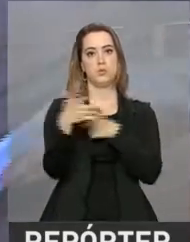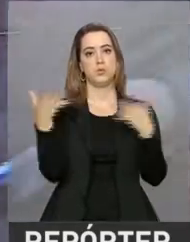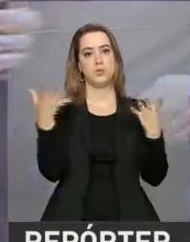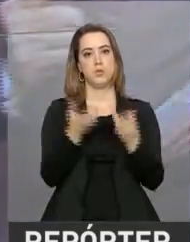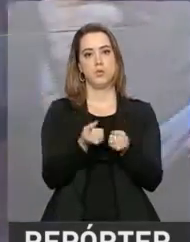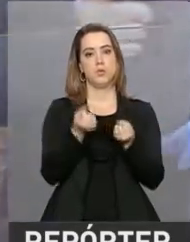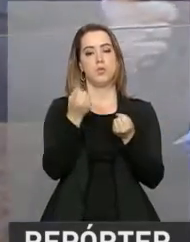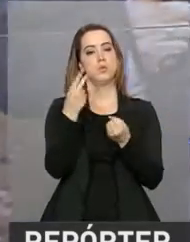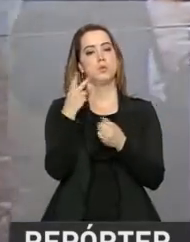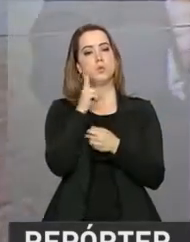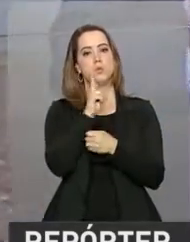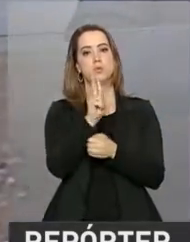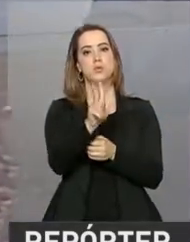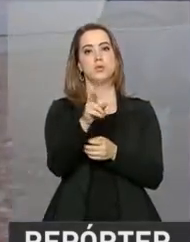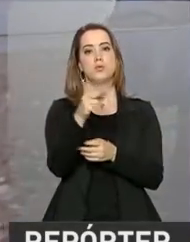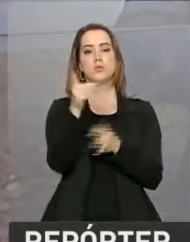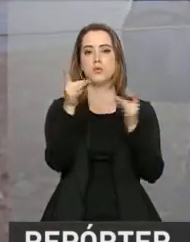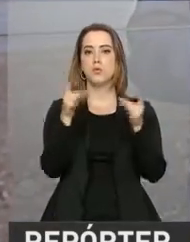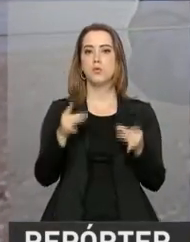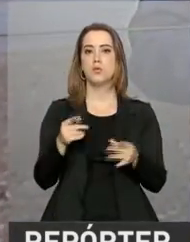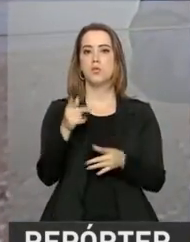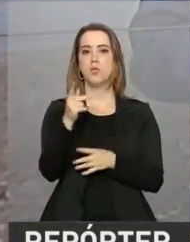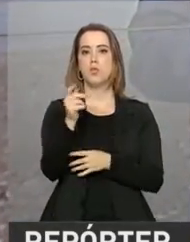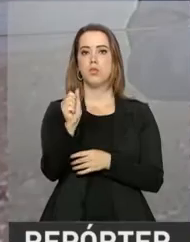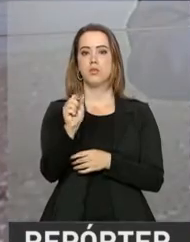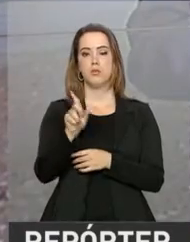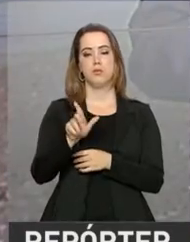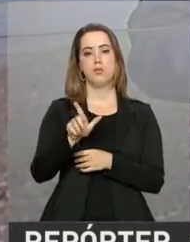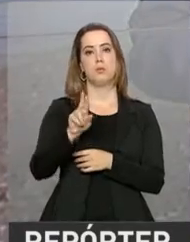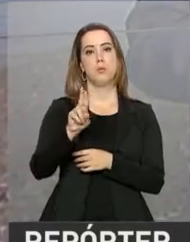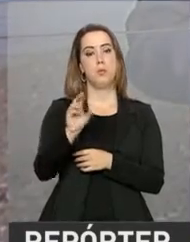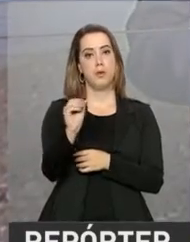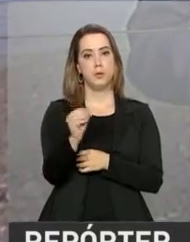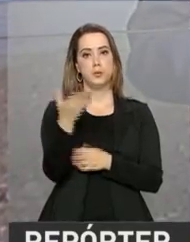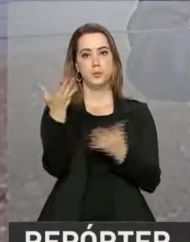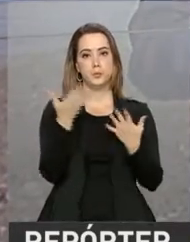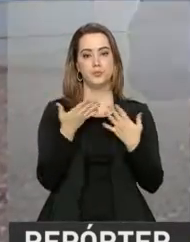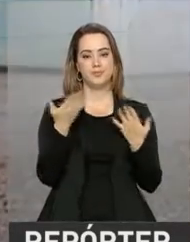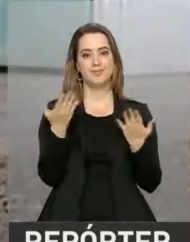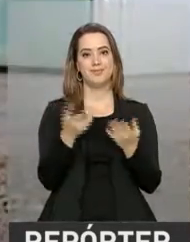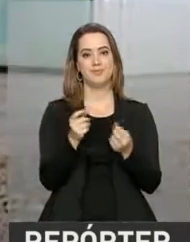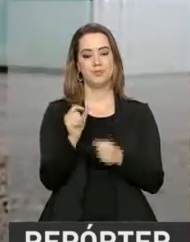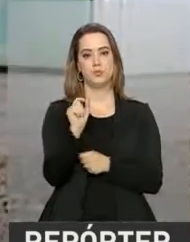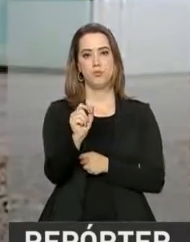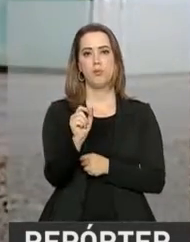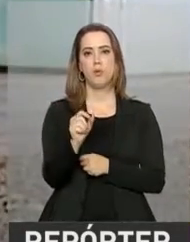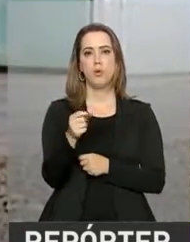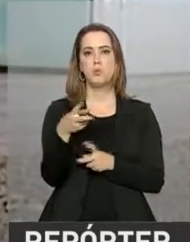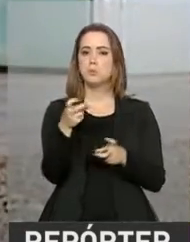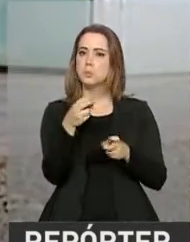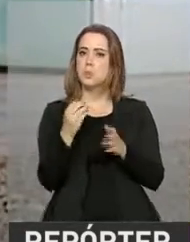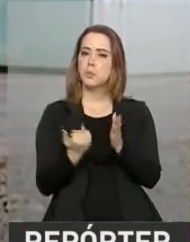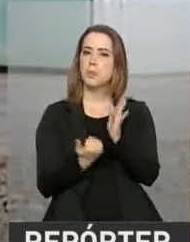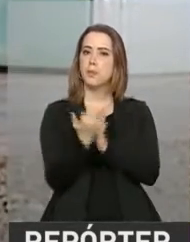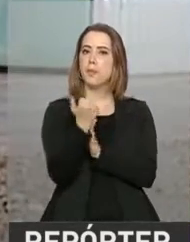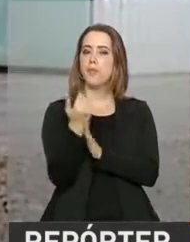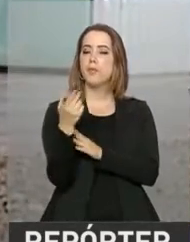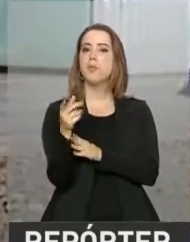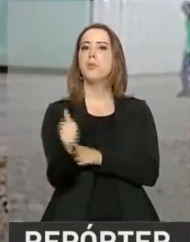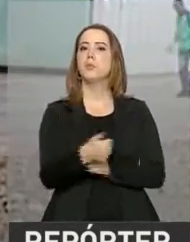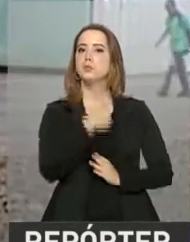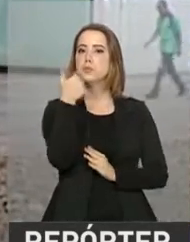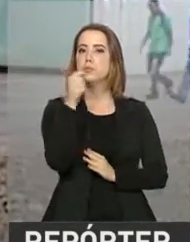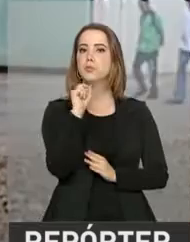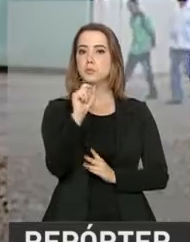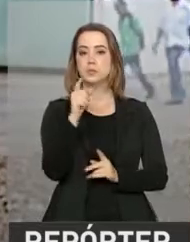Paulo Lasalvia. Oi, Paulo, boa noite para você. Boa noite, Renata. Essa projeção melhorou. O governo revisou a meta